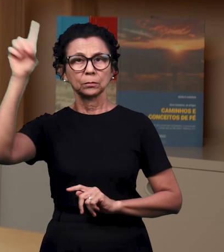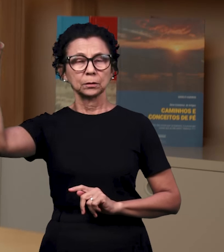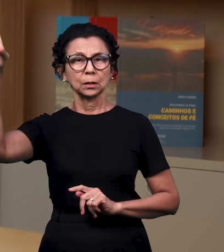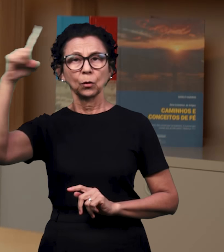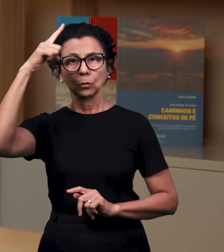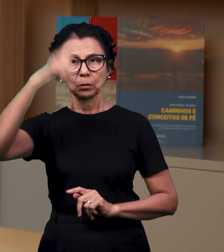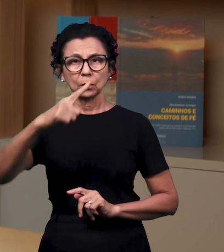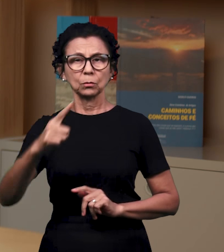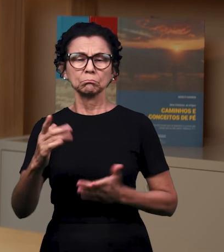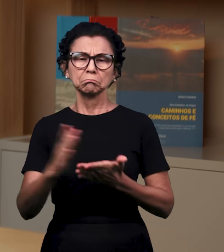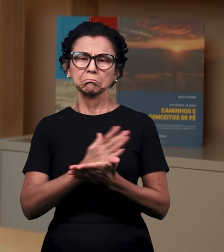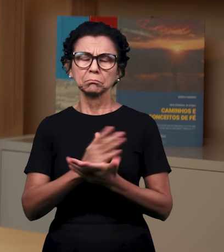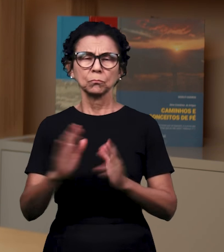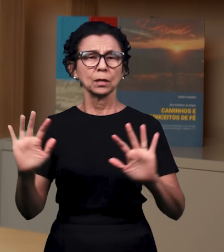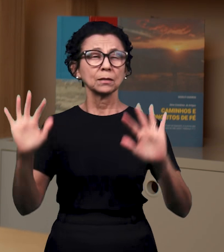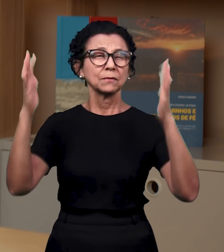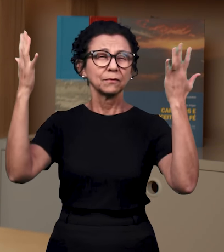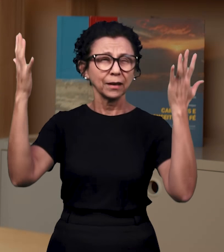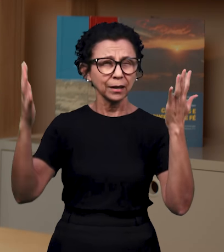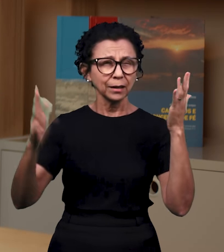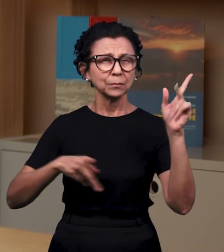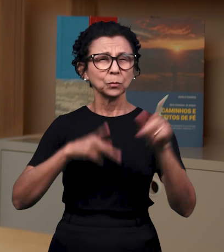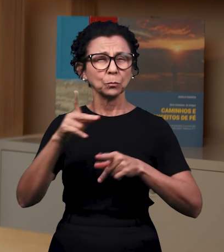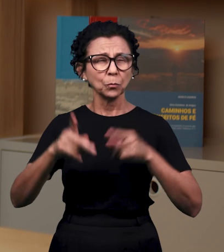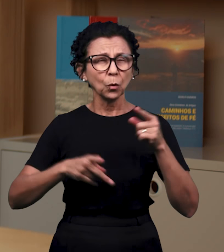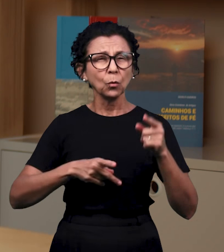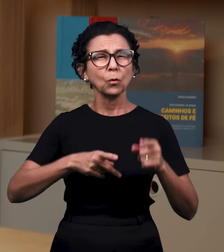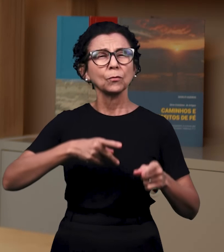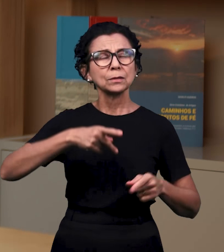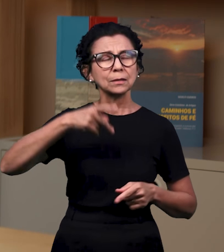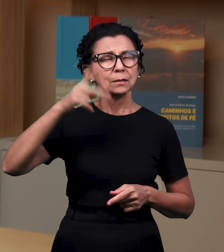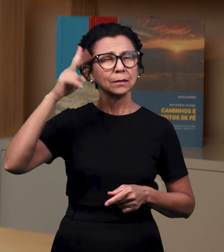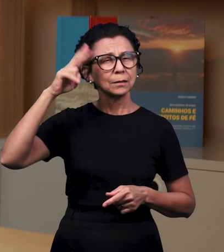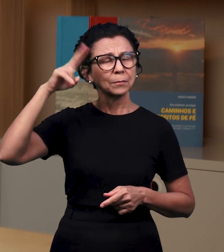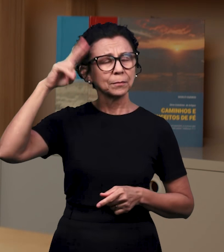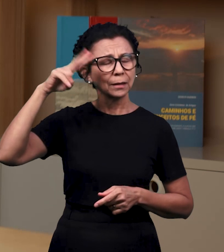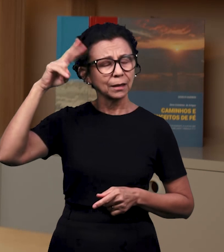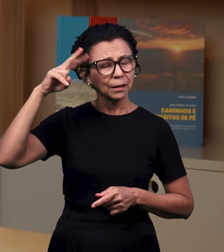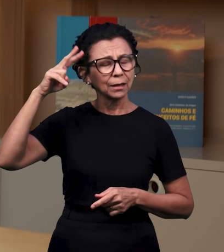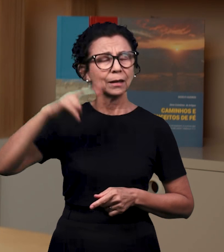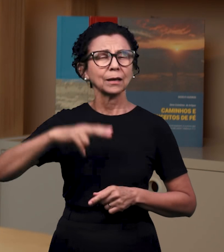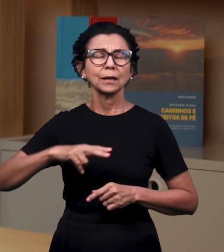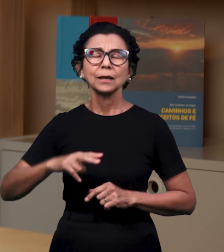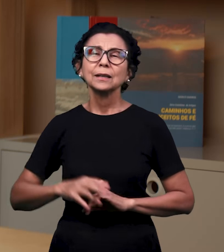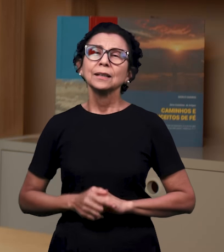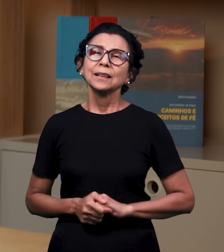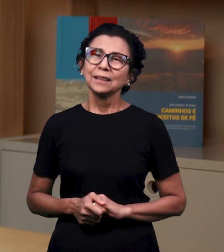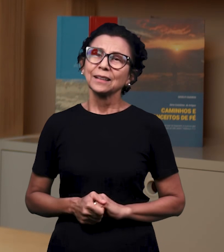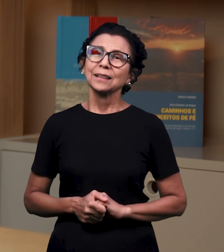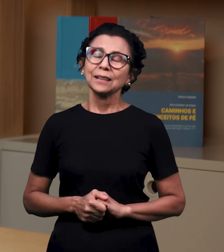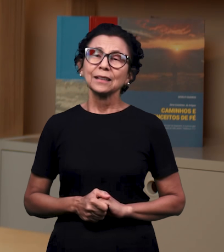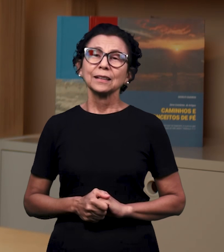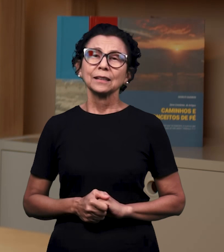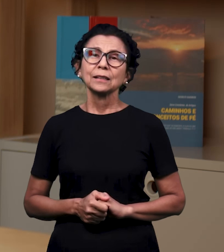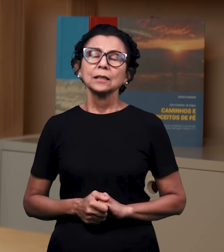que trariam à memória de Israel tudo aquilo que Deus havia feito pelo seu